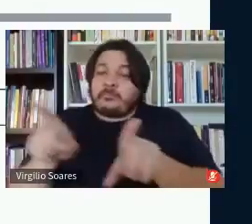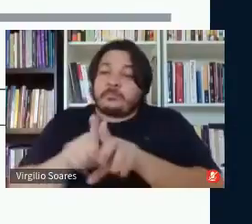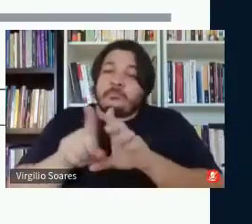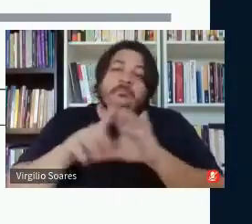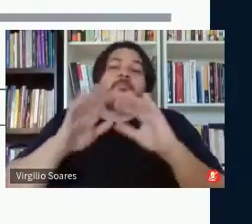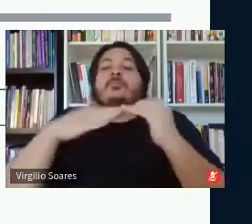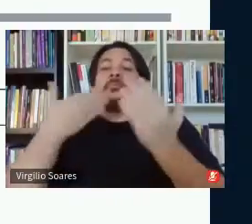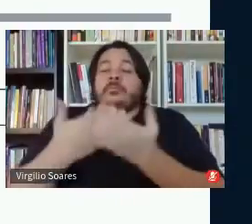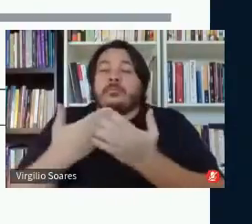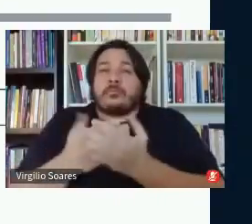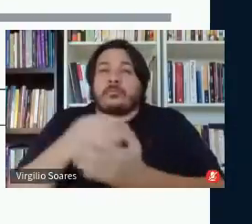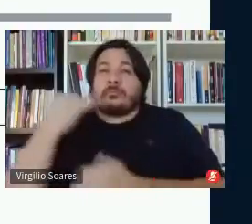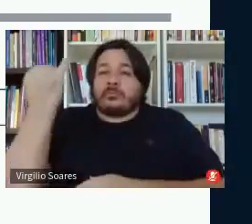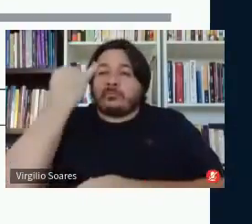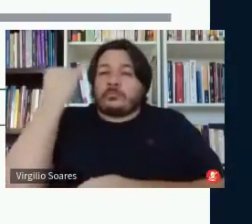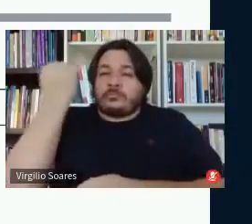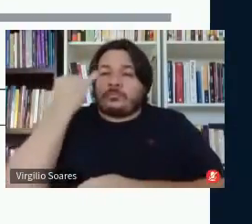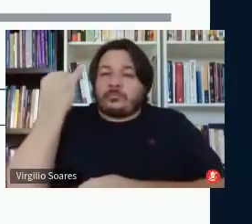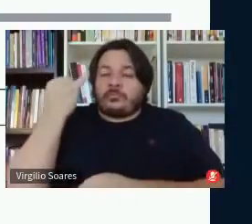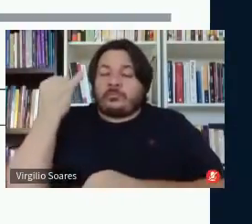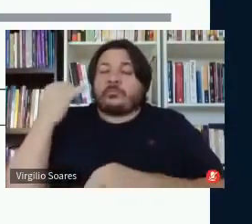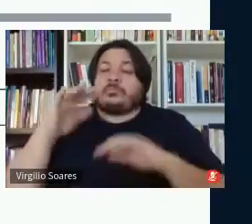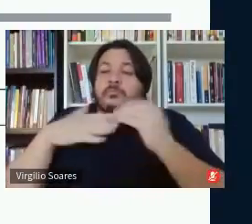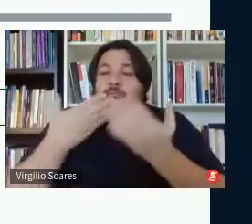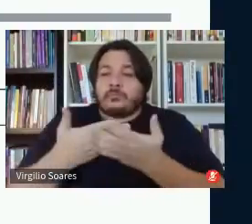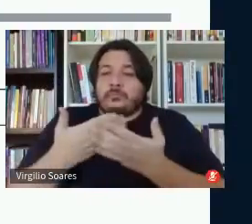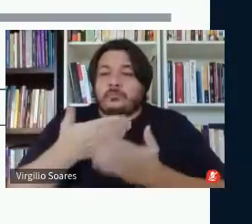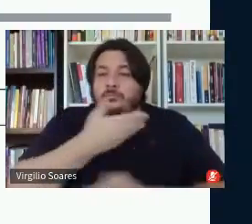Um fato interessante é que as escolas públicas